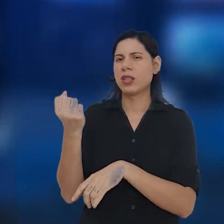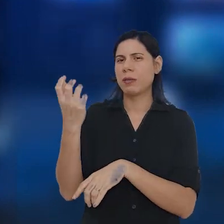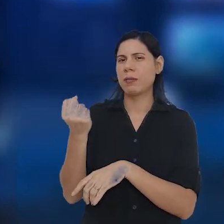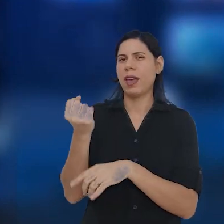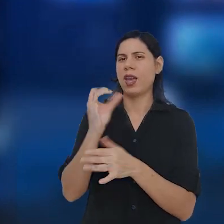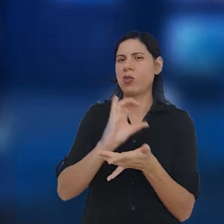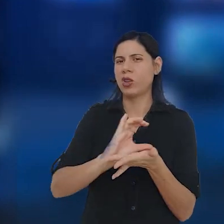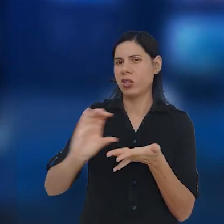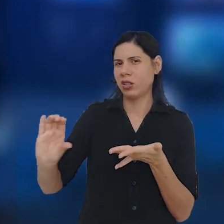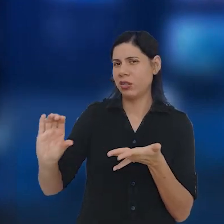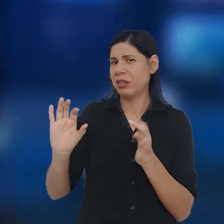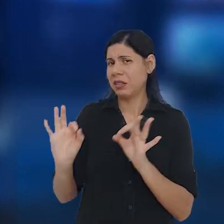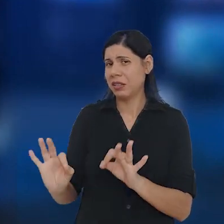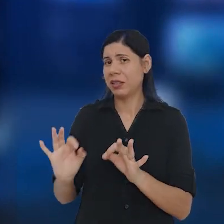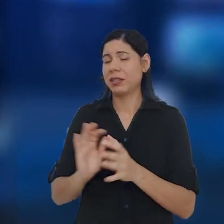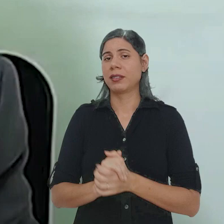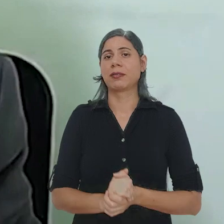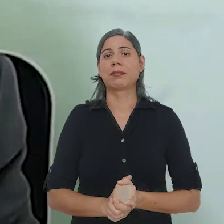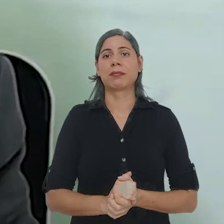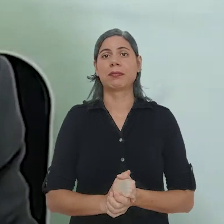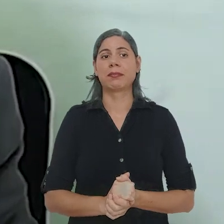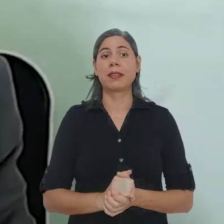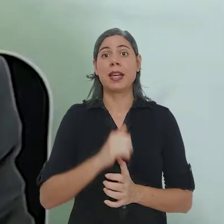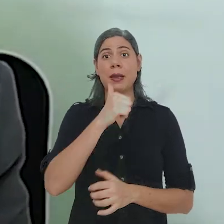uma espécie de indenização, foi isso?